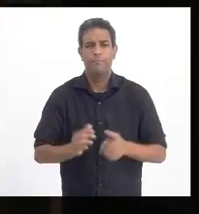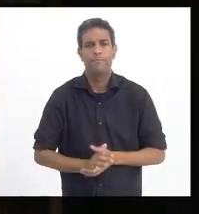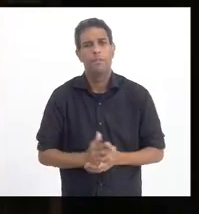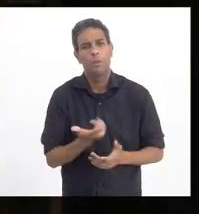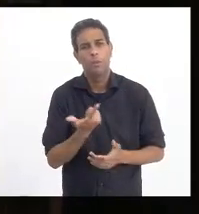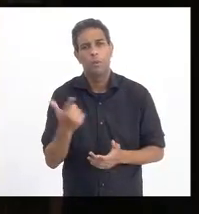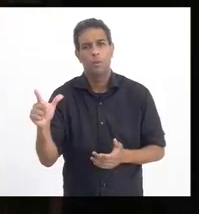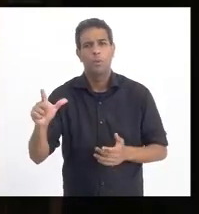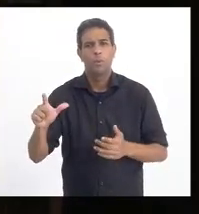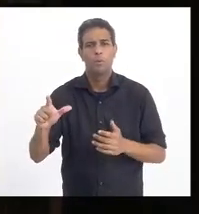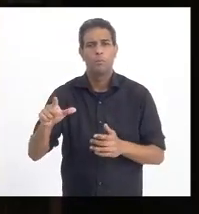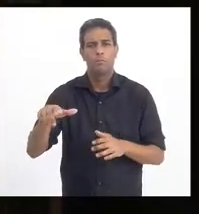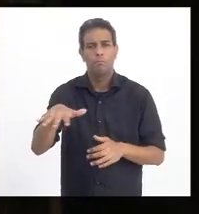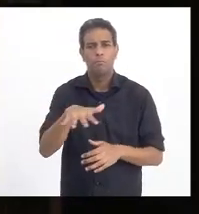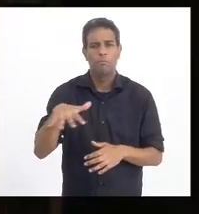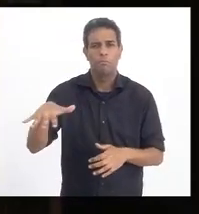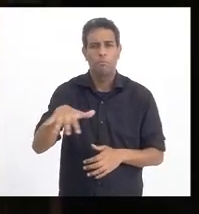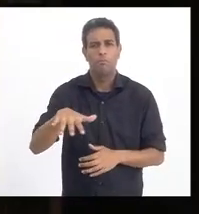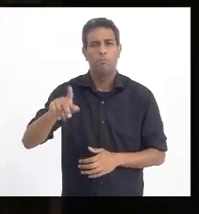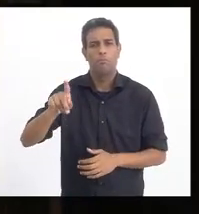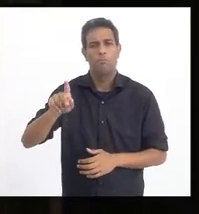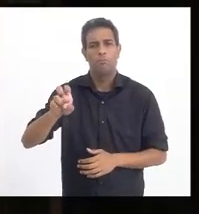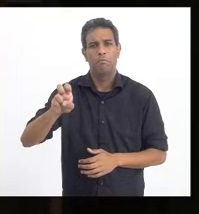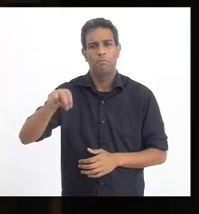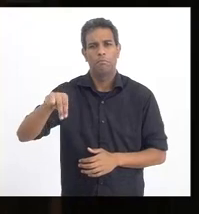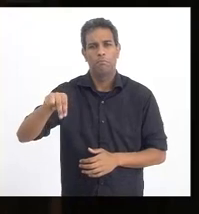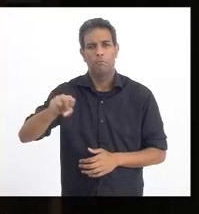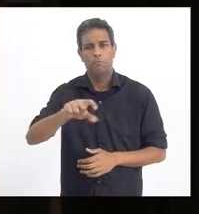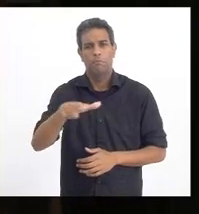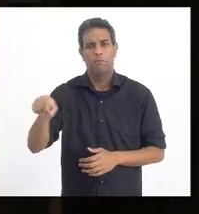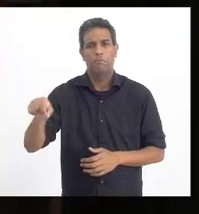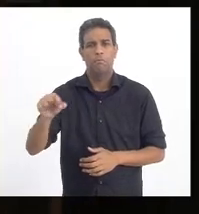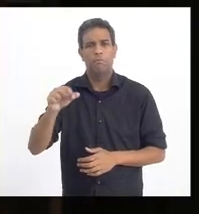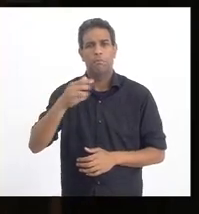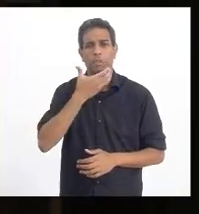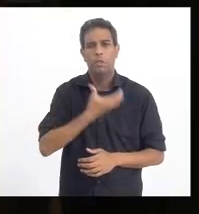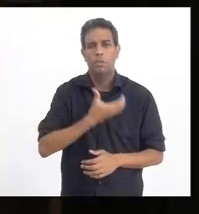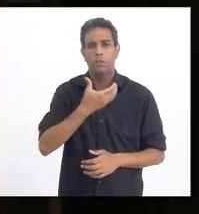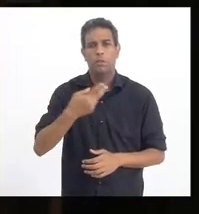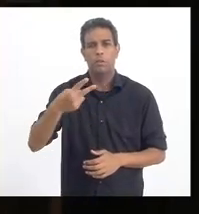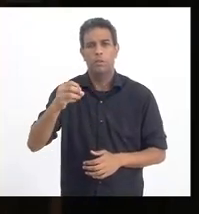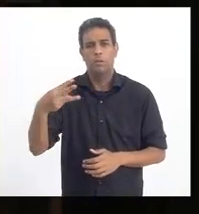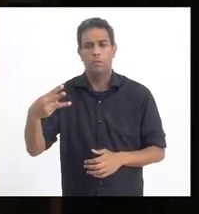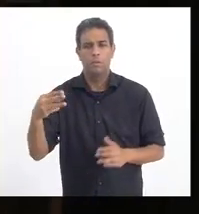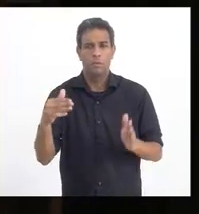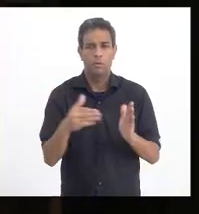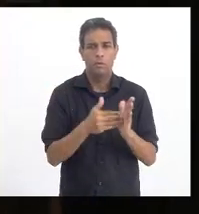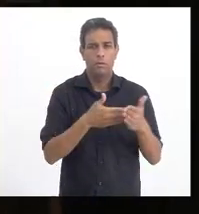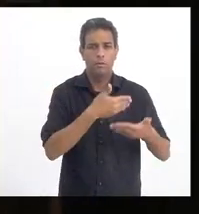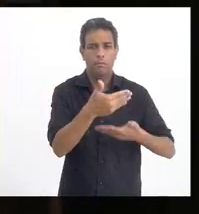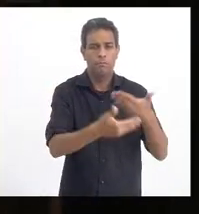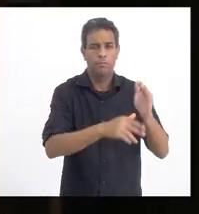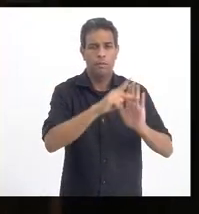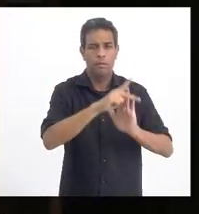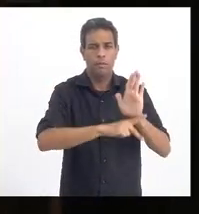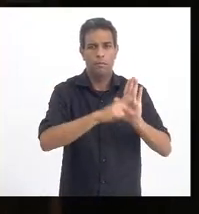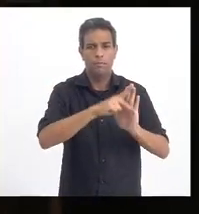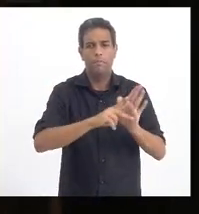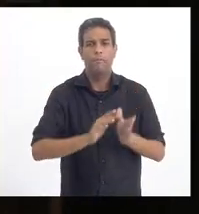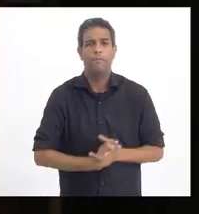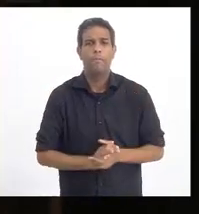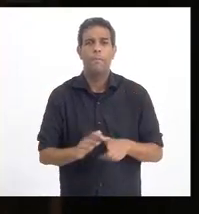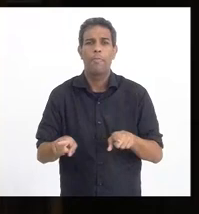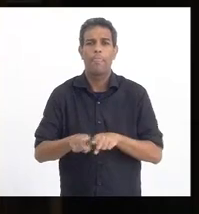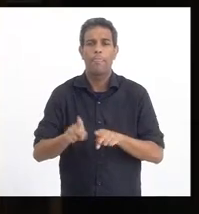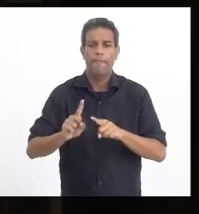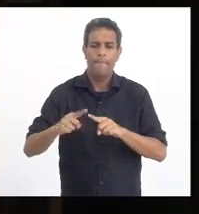existe um outro círculo de pensionistas estão a pensionistas de dezembro 2003 até a entrada em vigor desta lei ah e